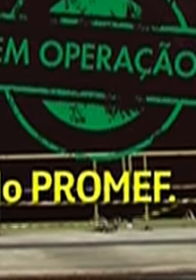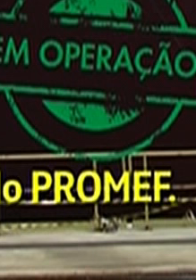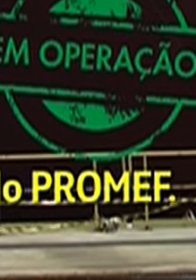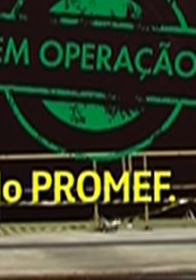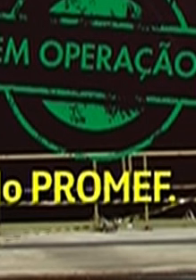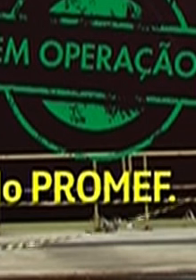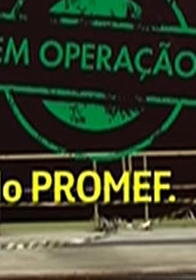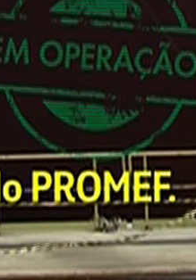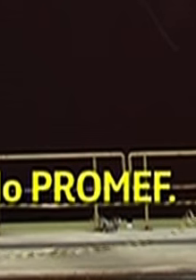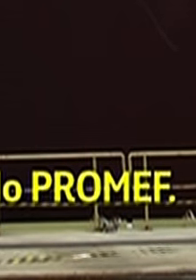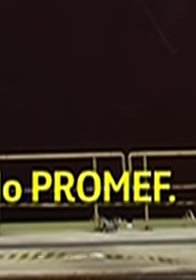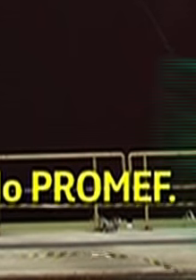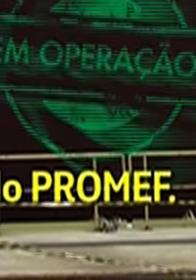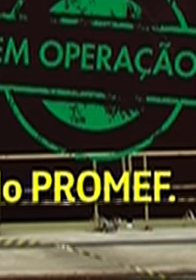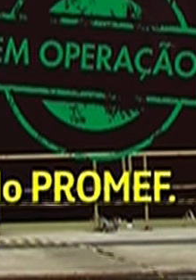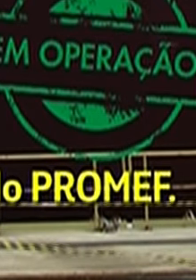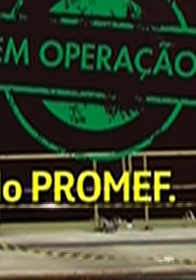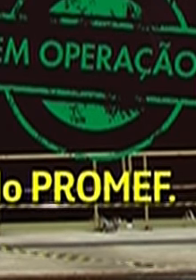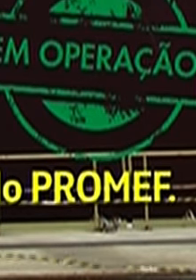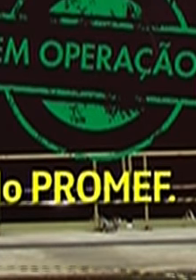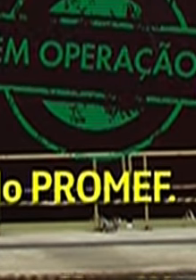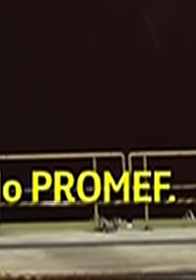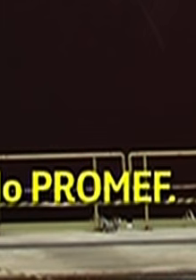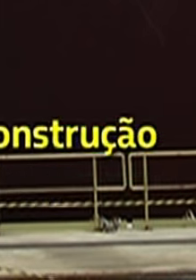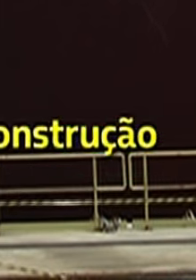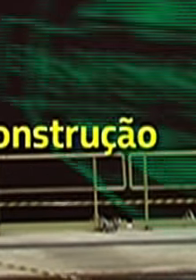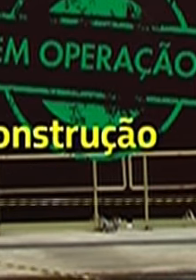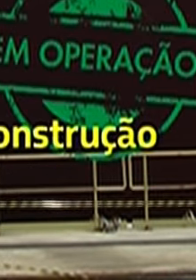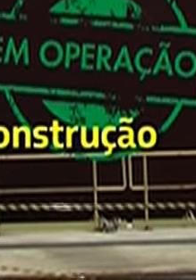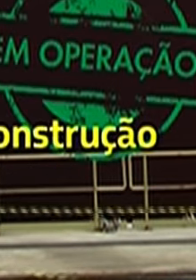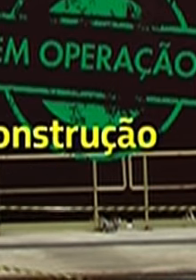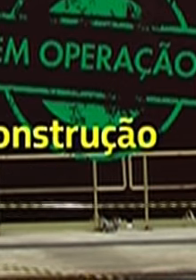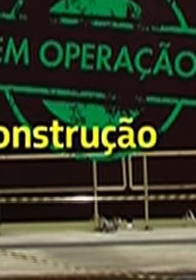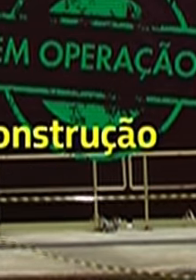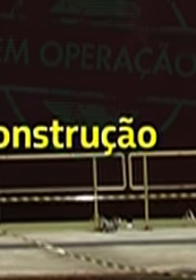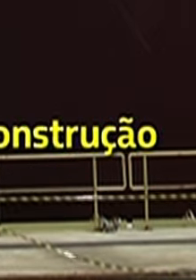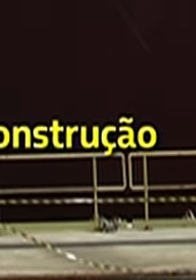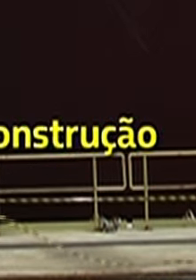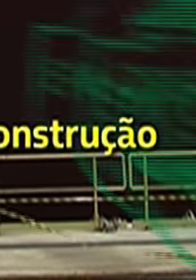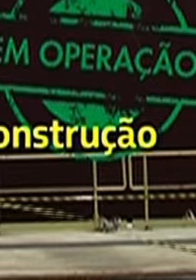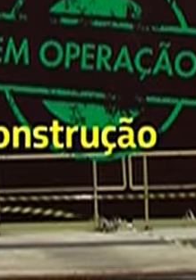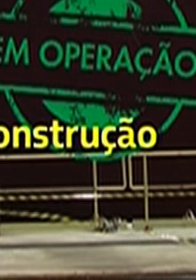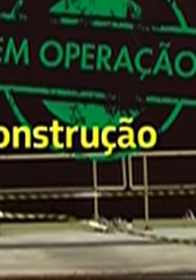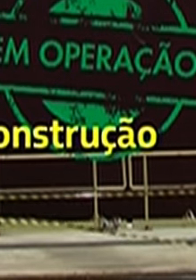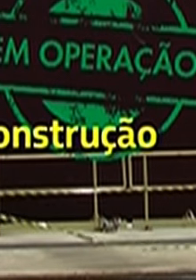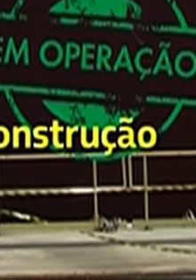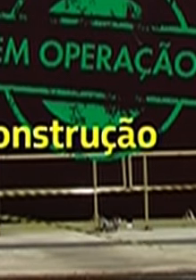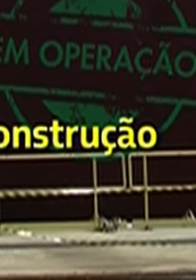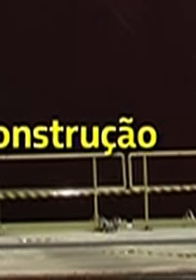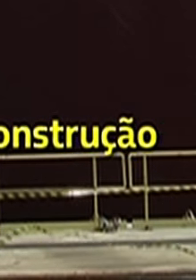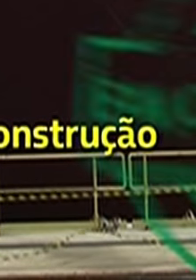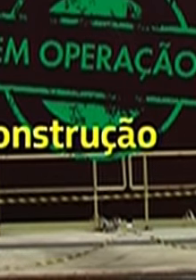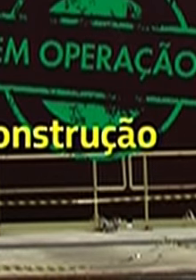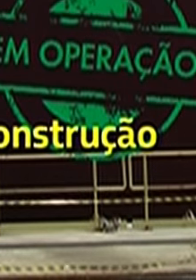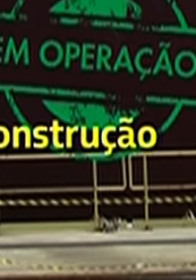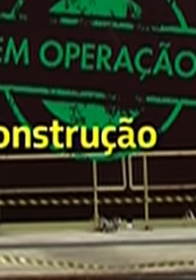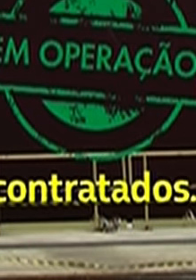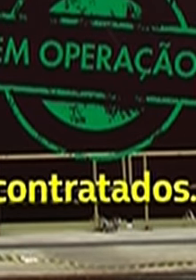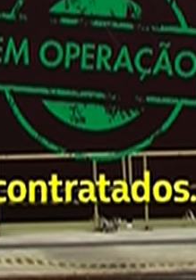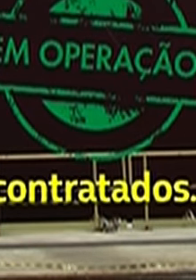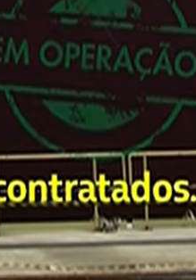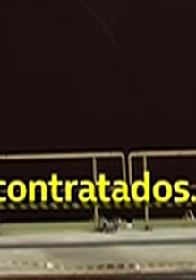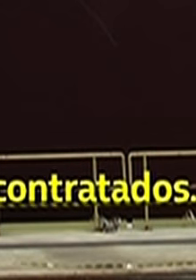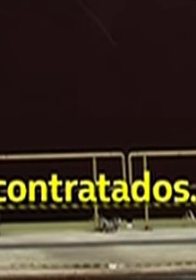A Transpetro já recebeu 10 navios do Promef. Outros 14 navios estão em construção em escala